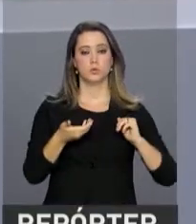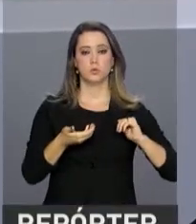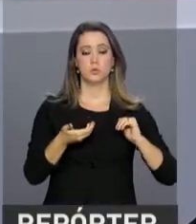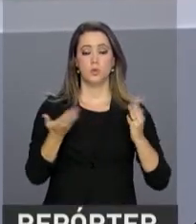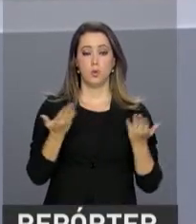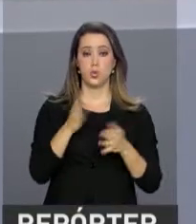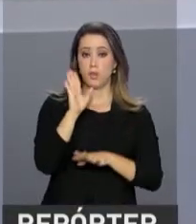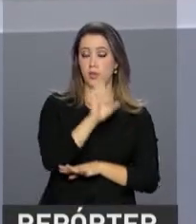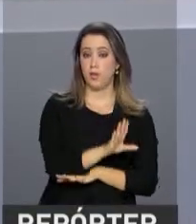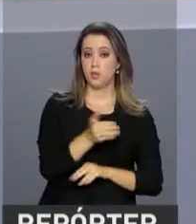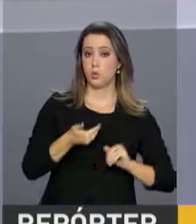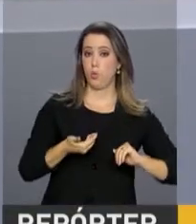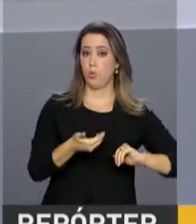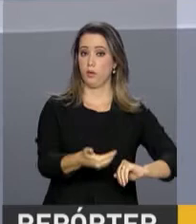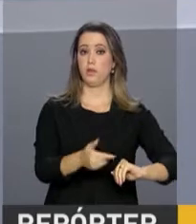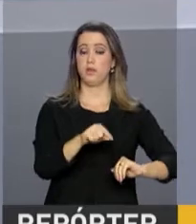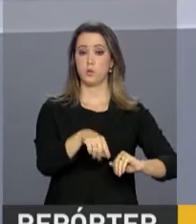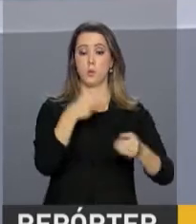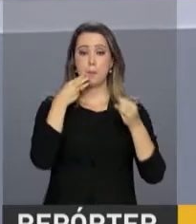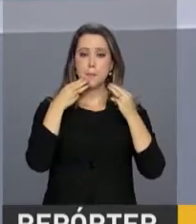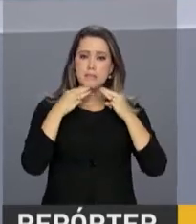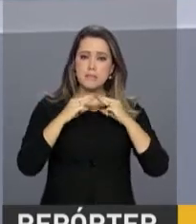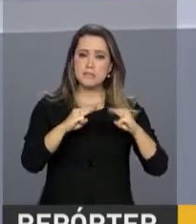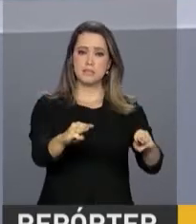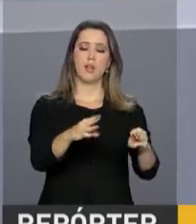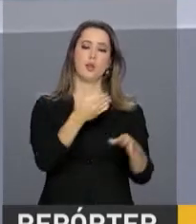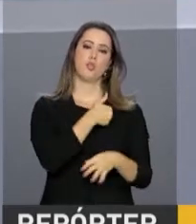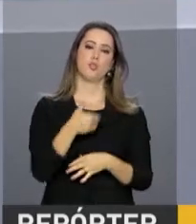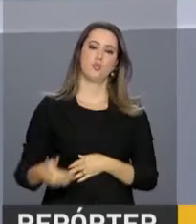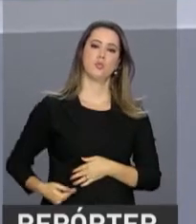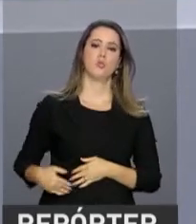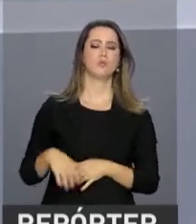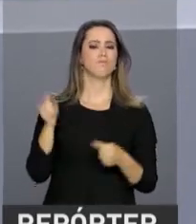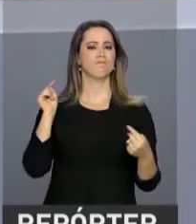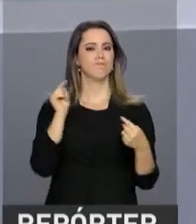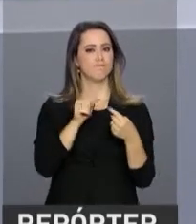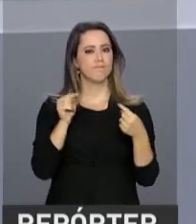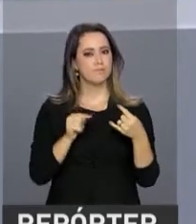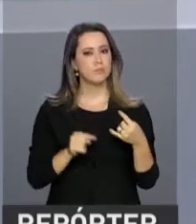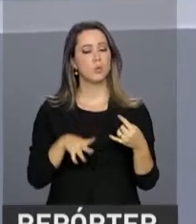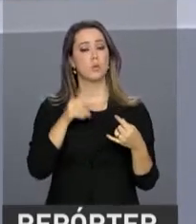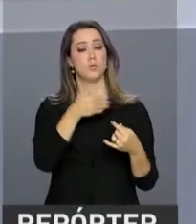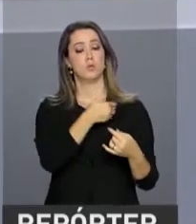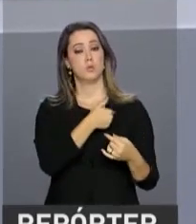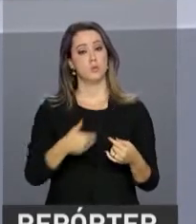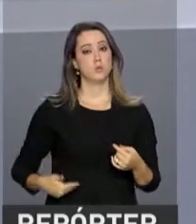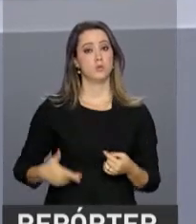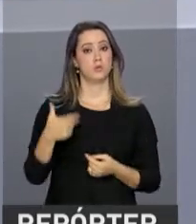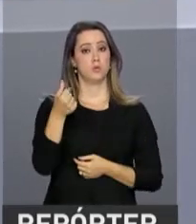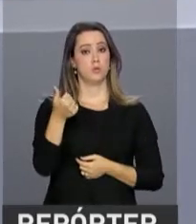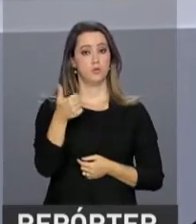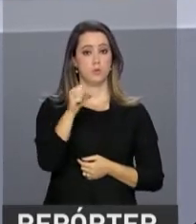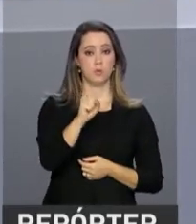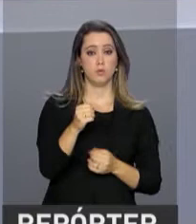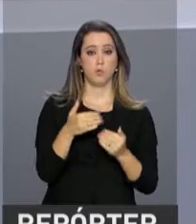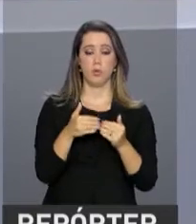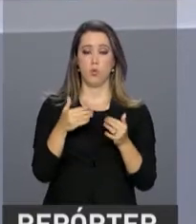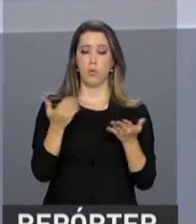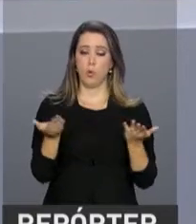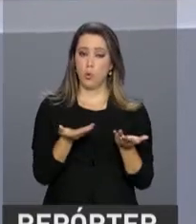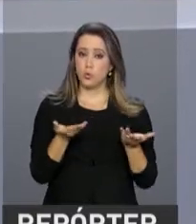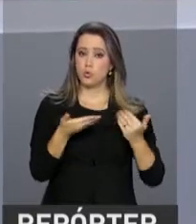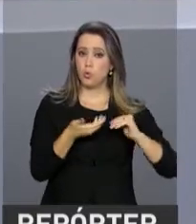nesta tarde o congresso nacional uma mensagem do governo com as metas para o ano de 2018 o congresso reabriu hoje os